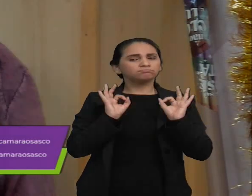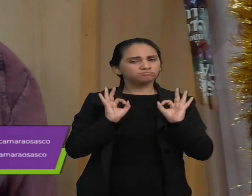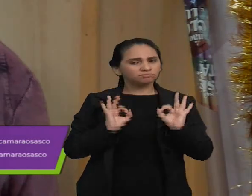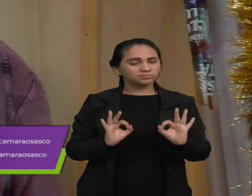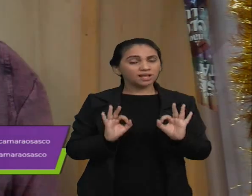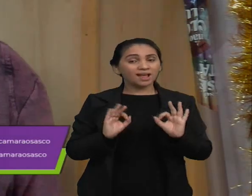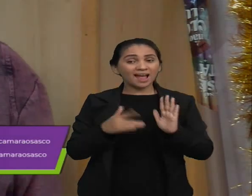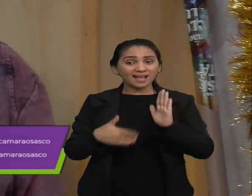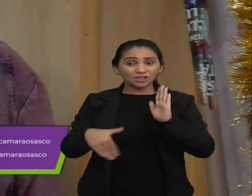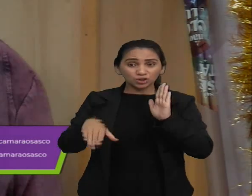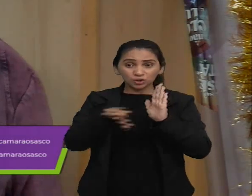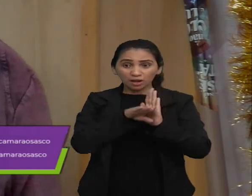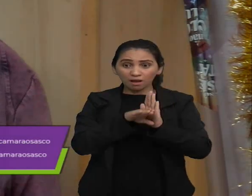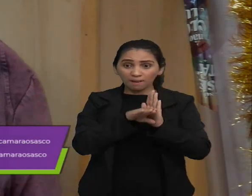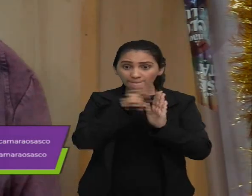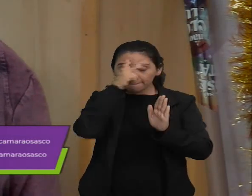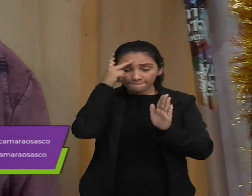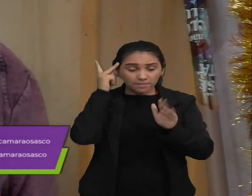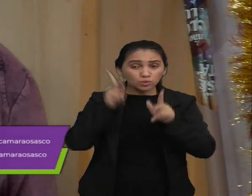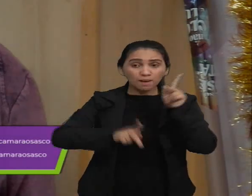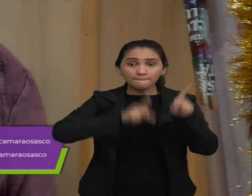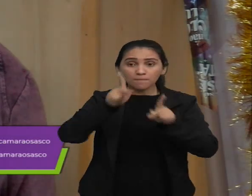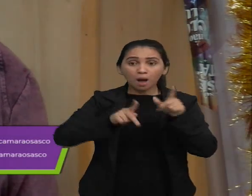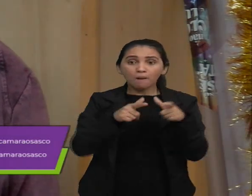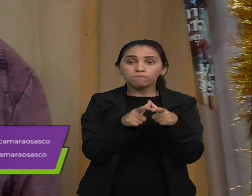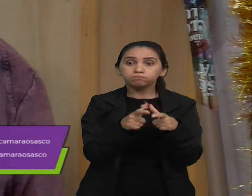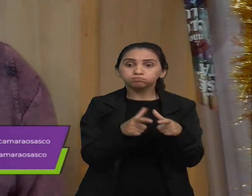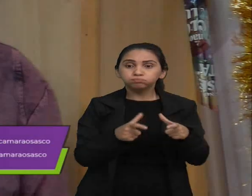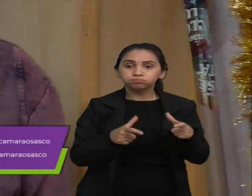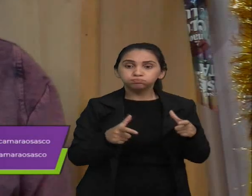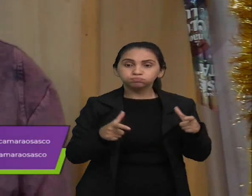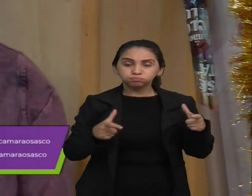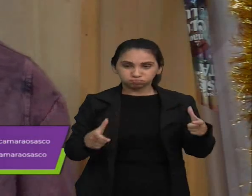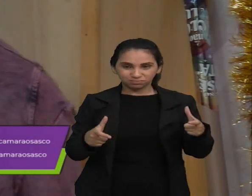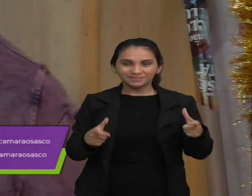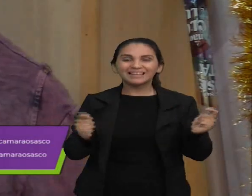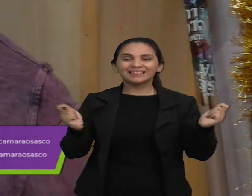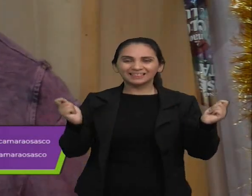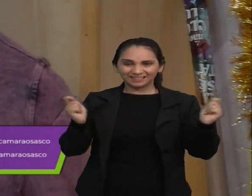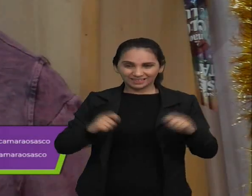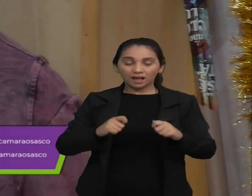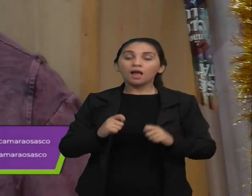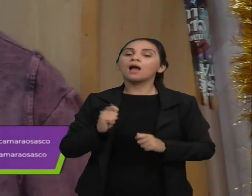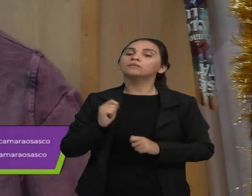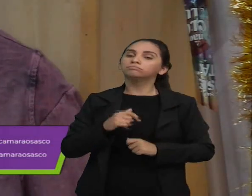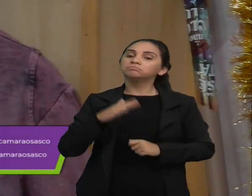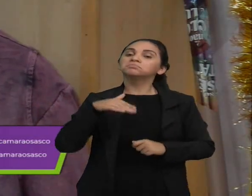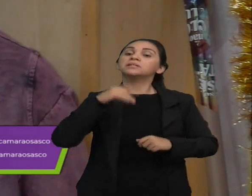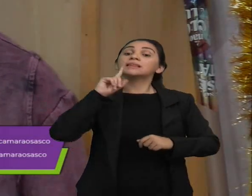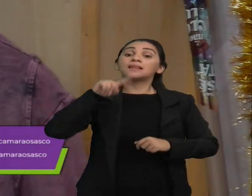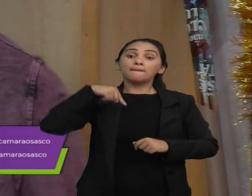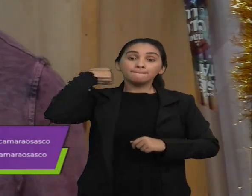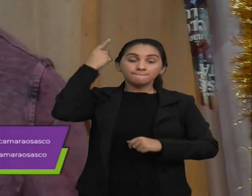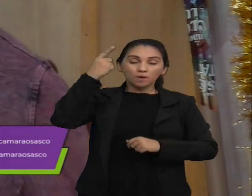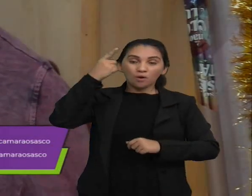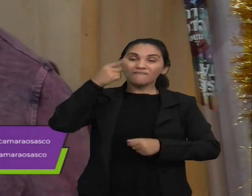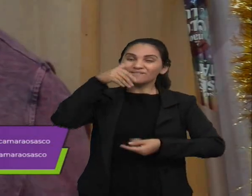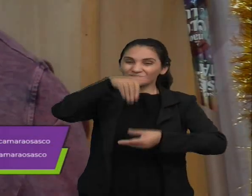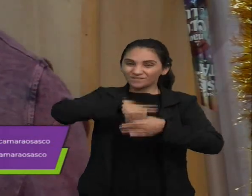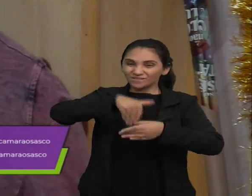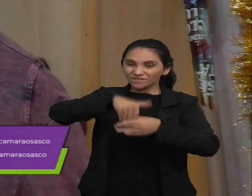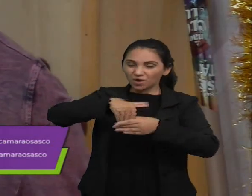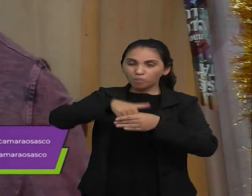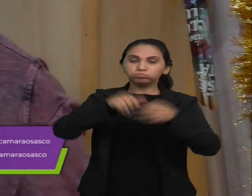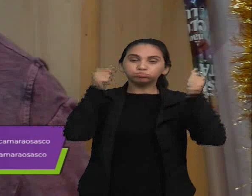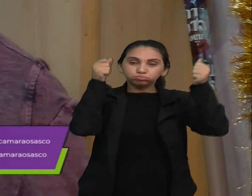chegue na maior parte da população, que ela chegue na campanha eleitoral, porque eu não tenho dúvida que esse